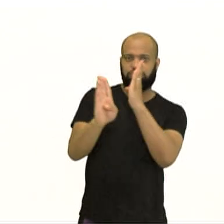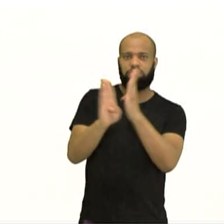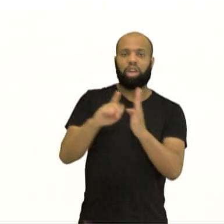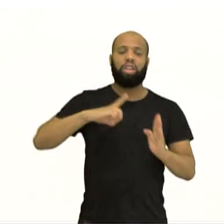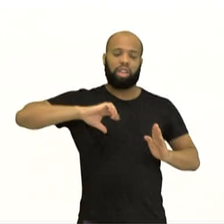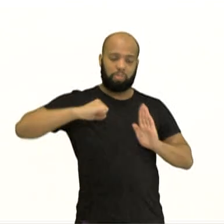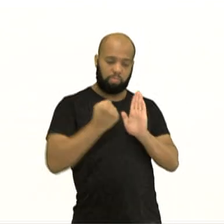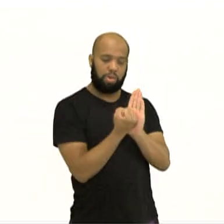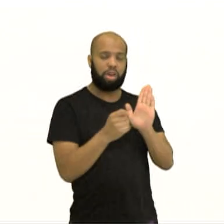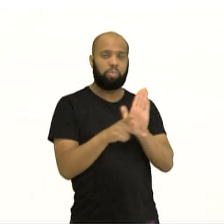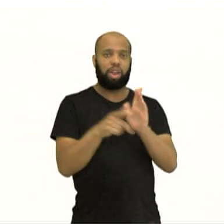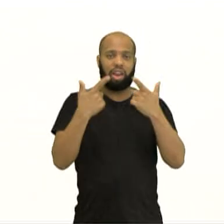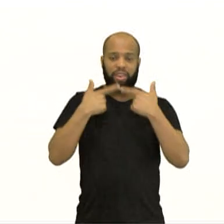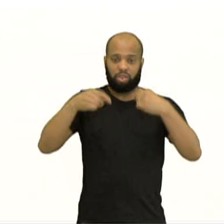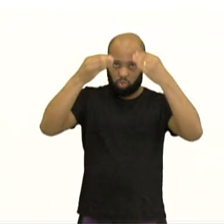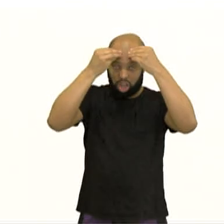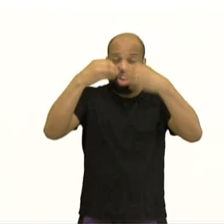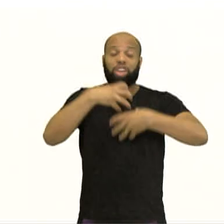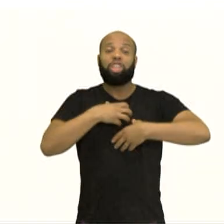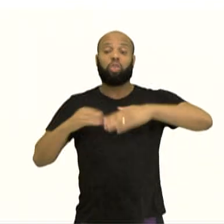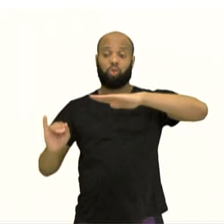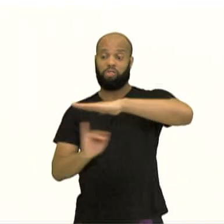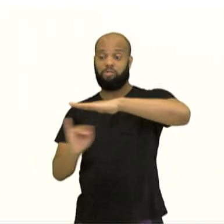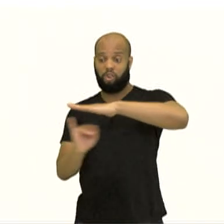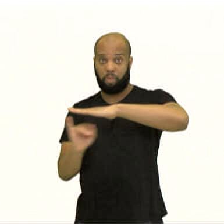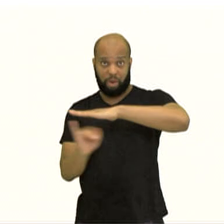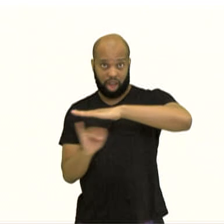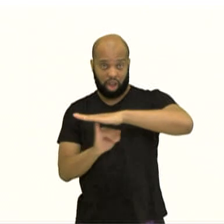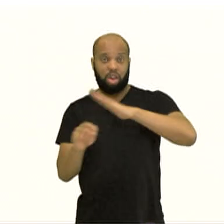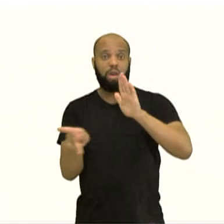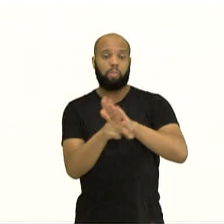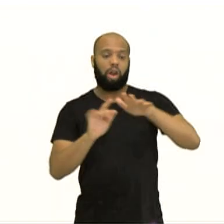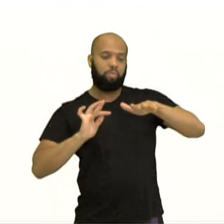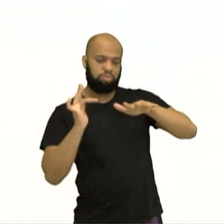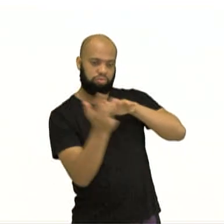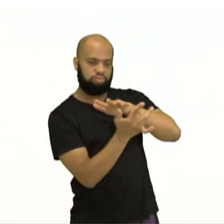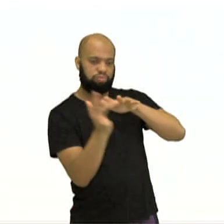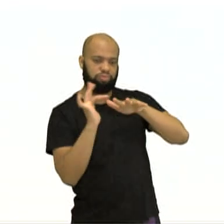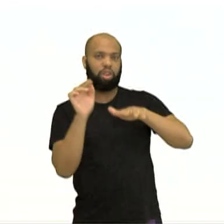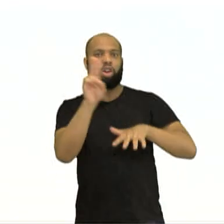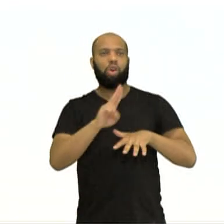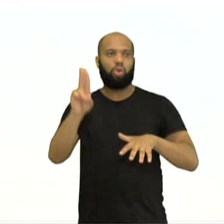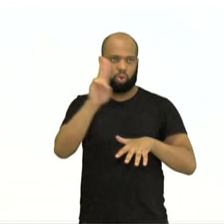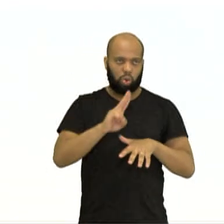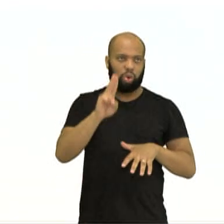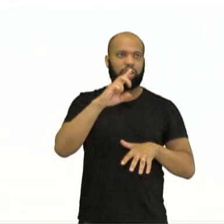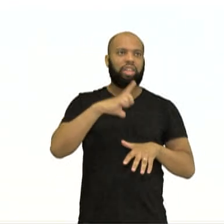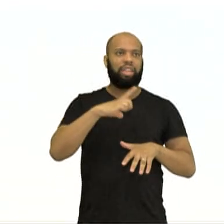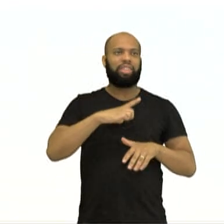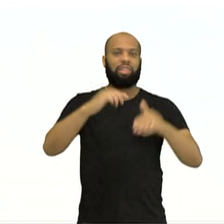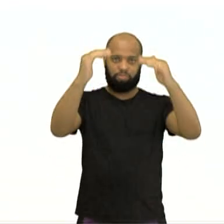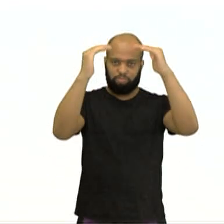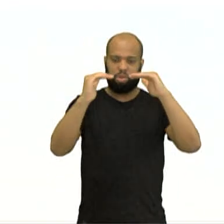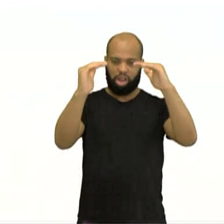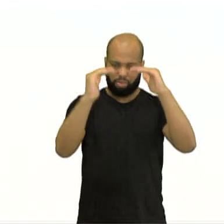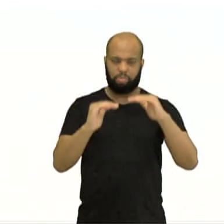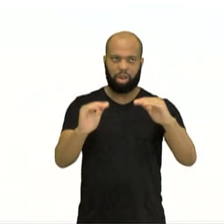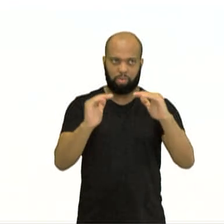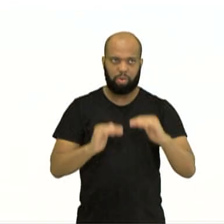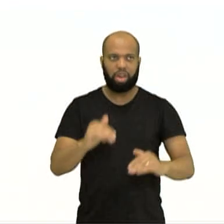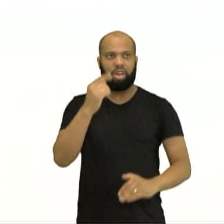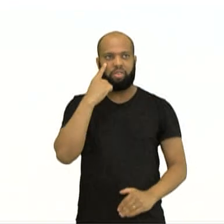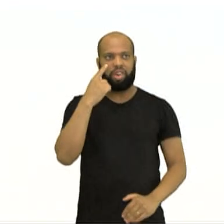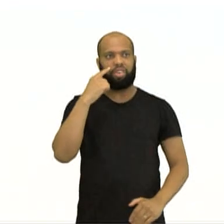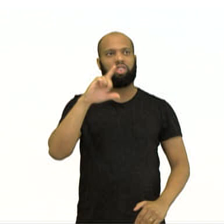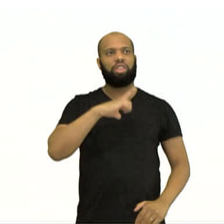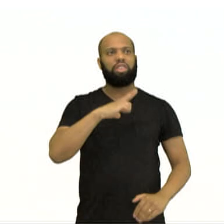marcas da linguagem informal própria das redes sociais nas passagens a seguir. Então, aqui